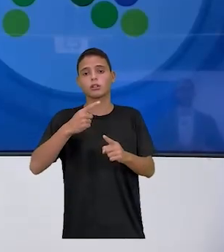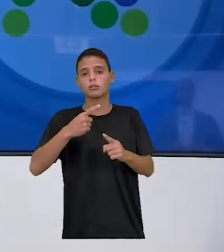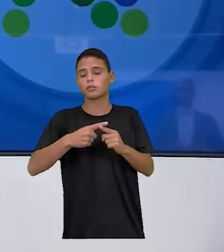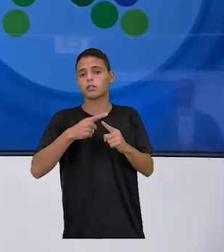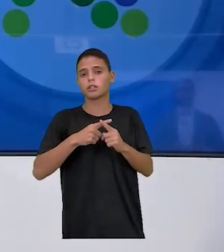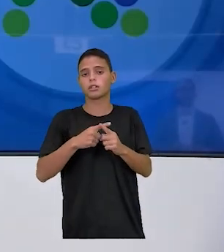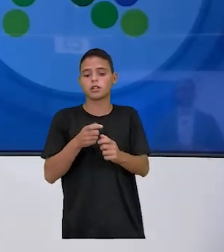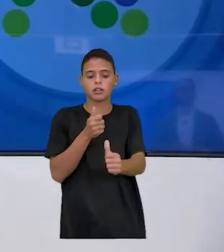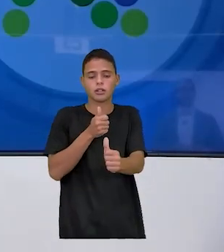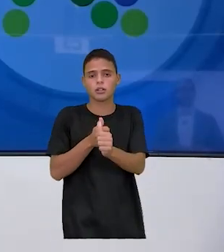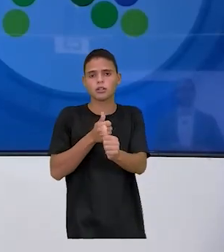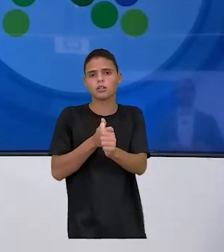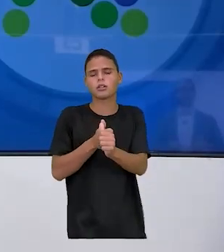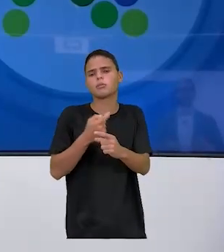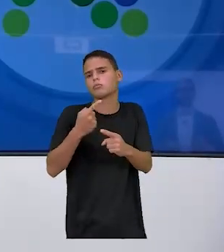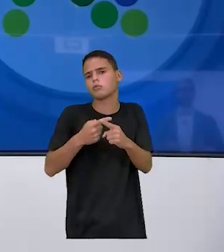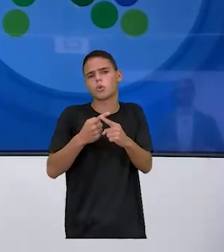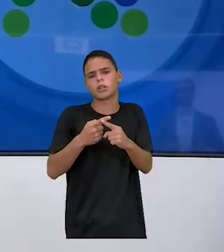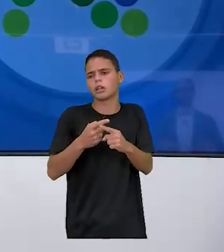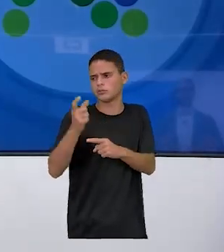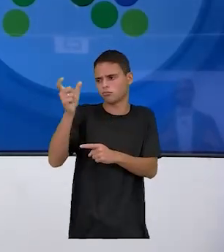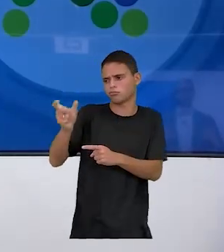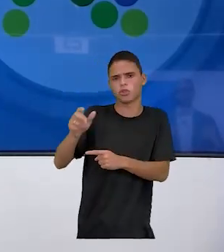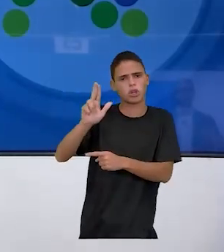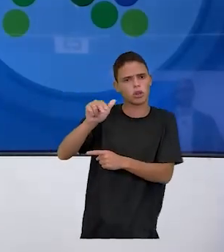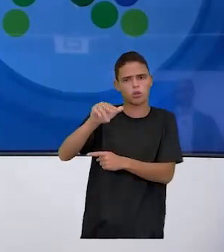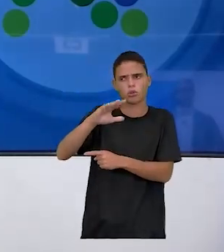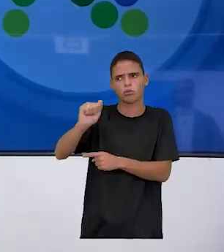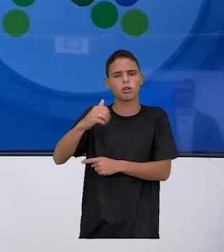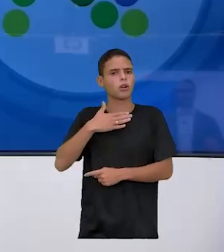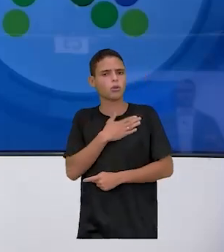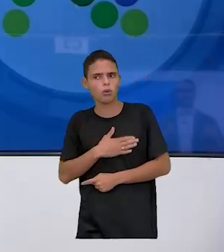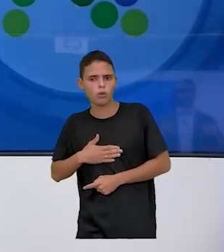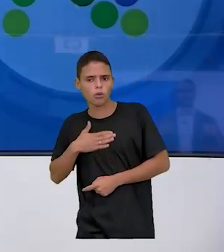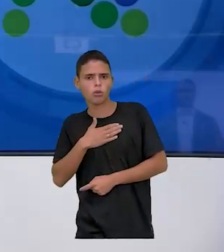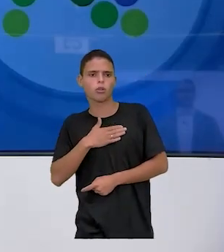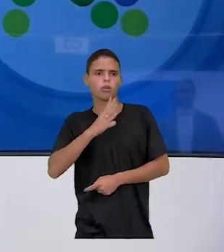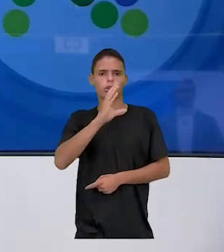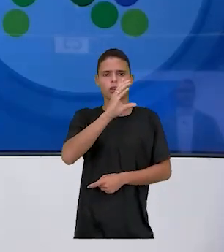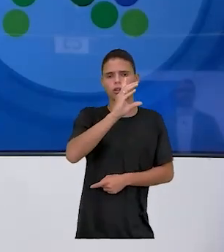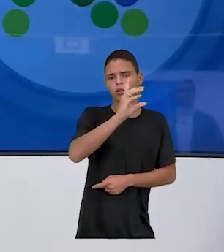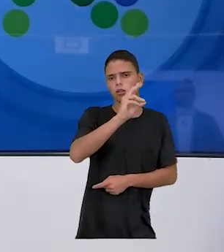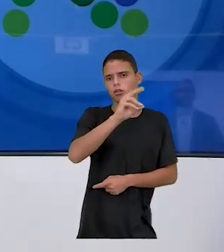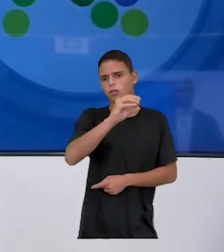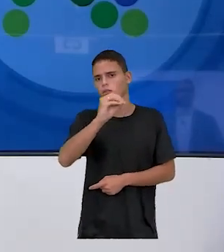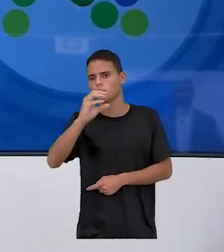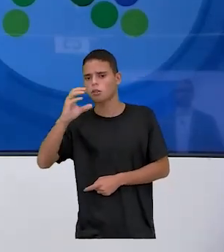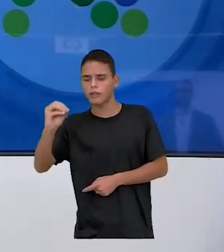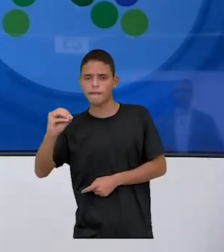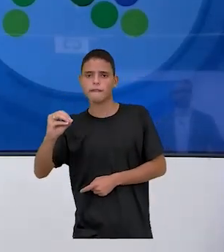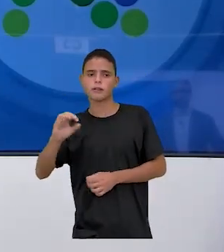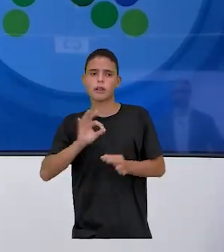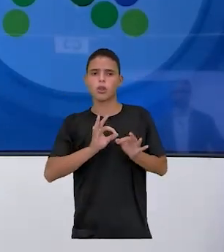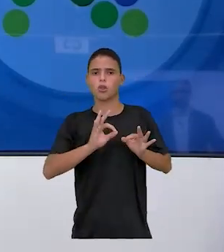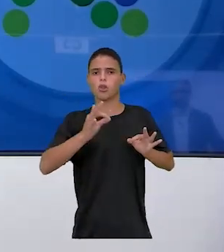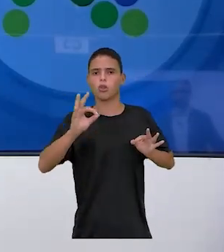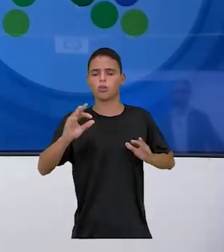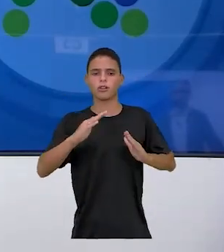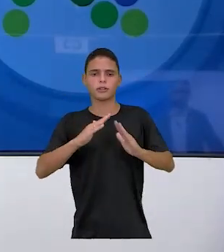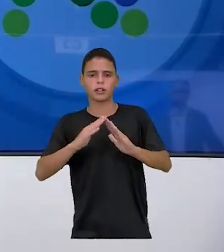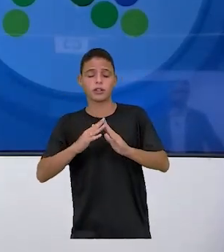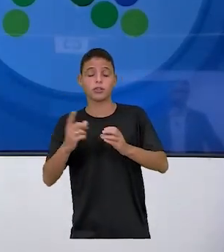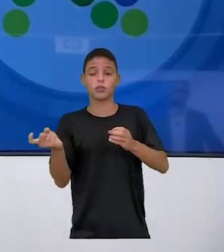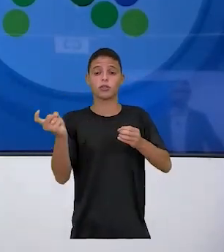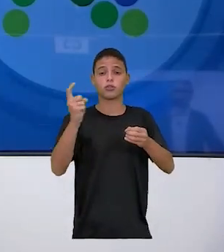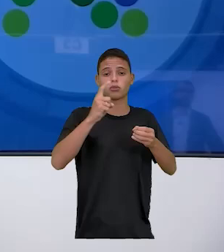nunca adorou ir viajar, ficar longe de casa, mas quando voltou para casa, nossa, que